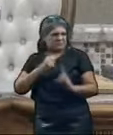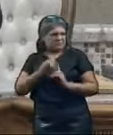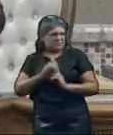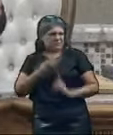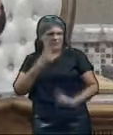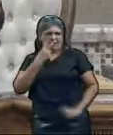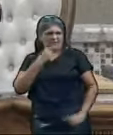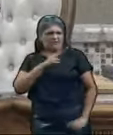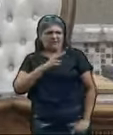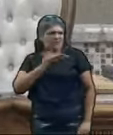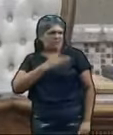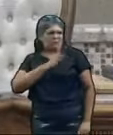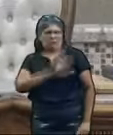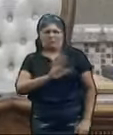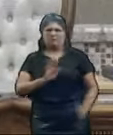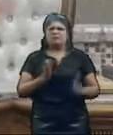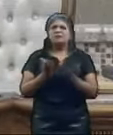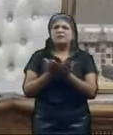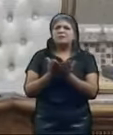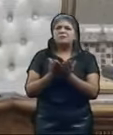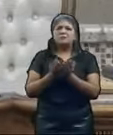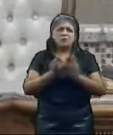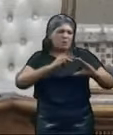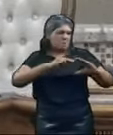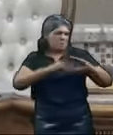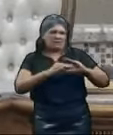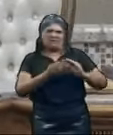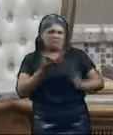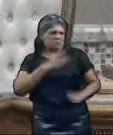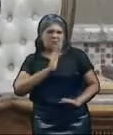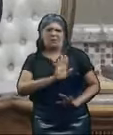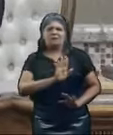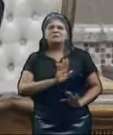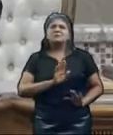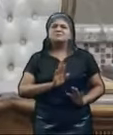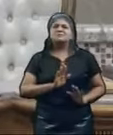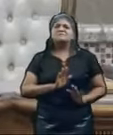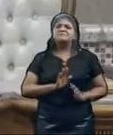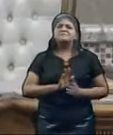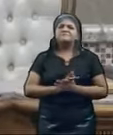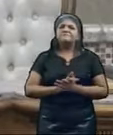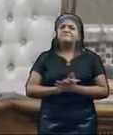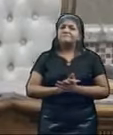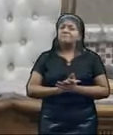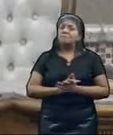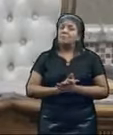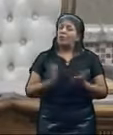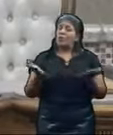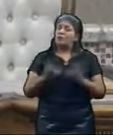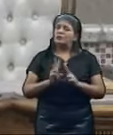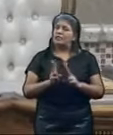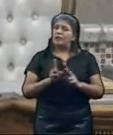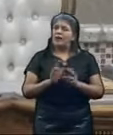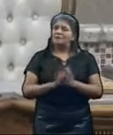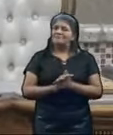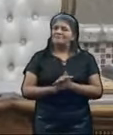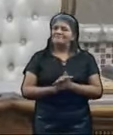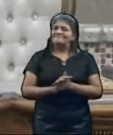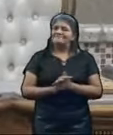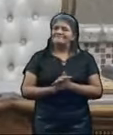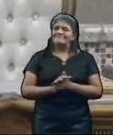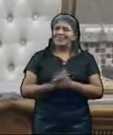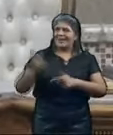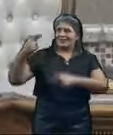Santo dos Profetas a mensagem dos Profetas o vovô cama ódio do Povo